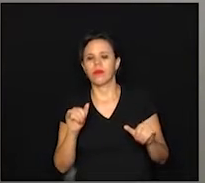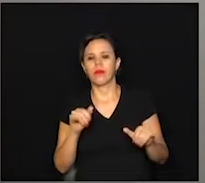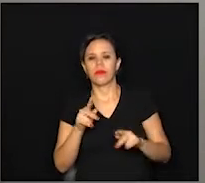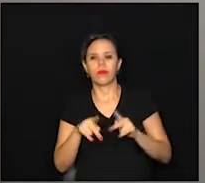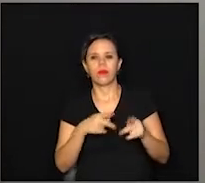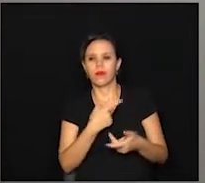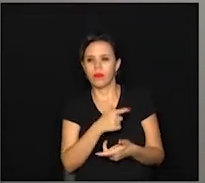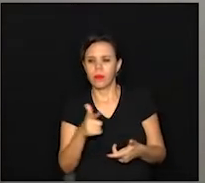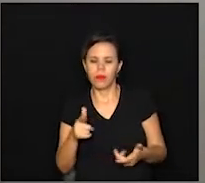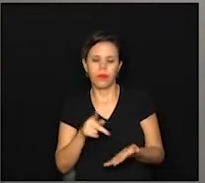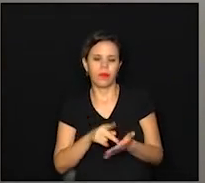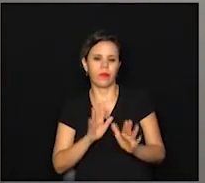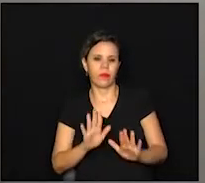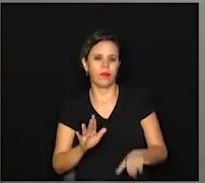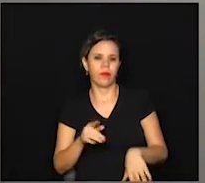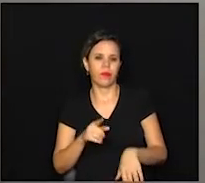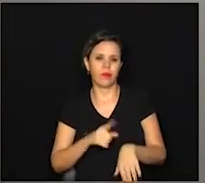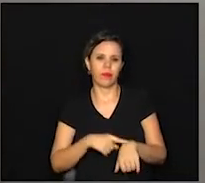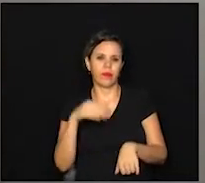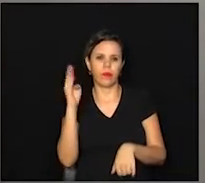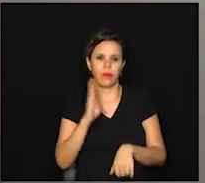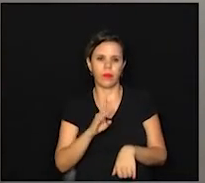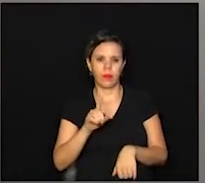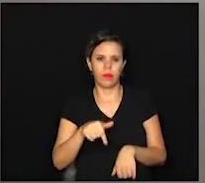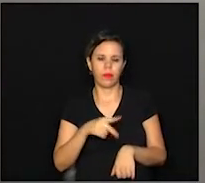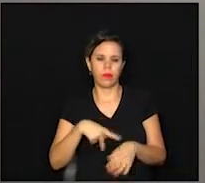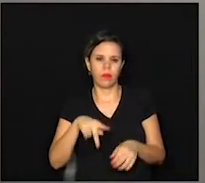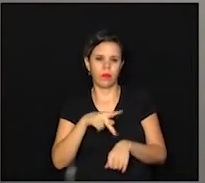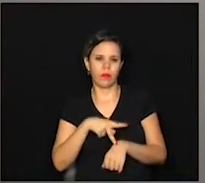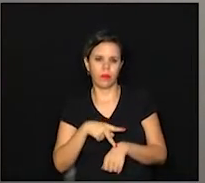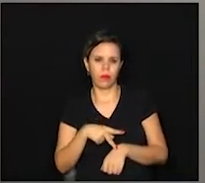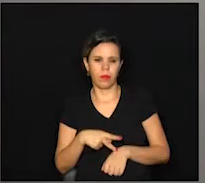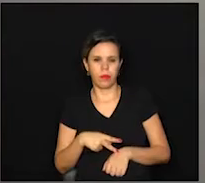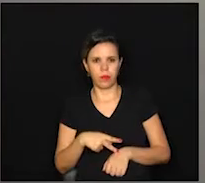e é um momento, na verdade, o Brasil é um país